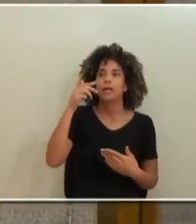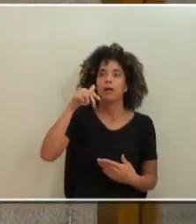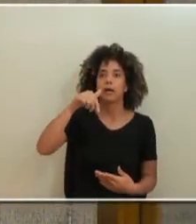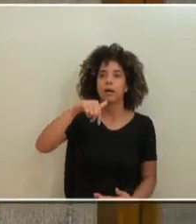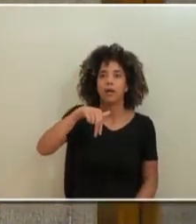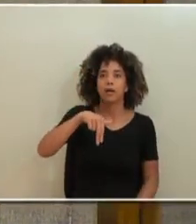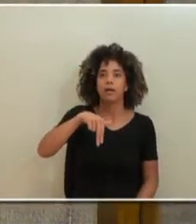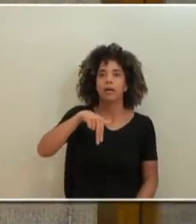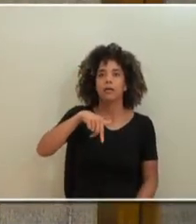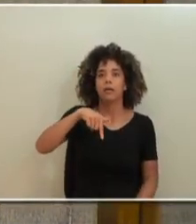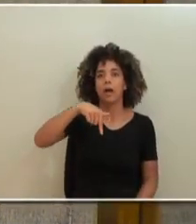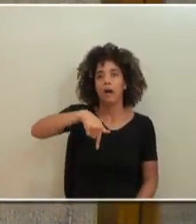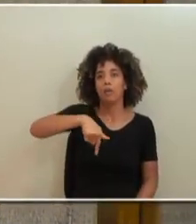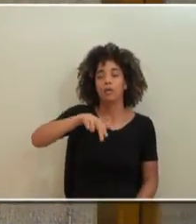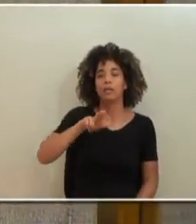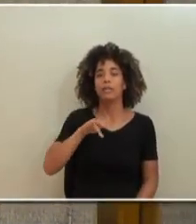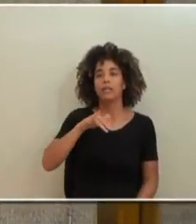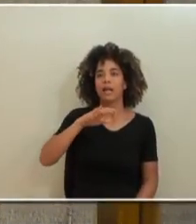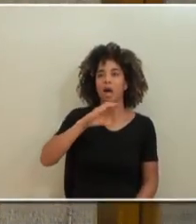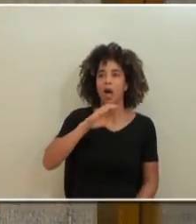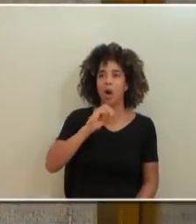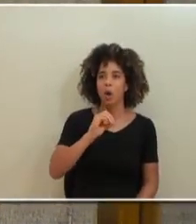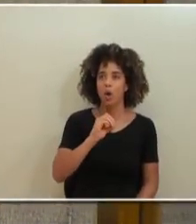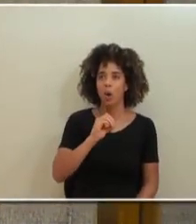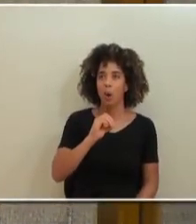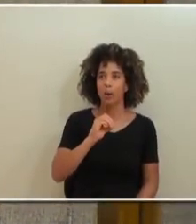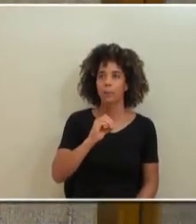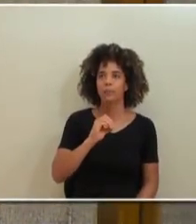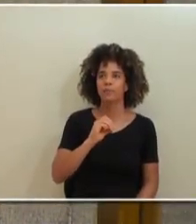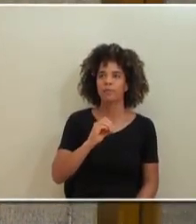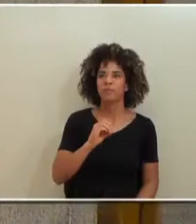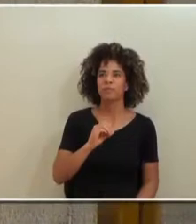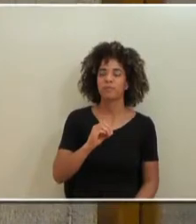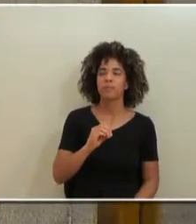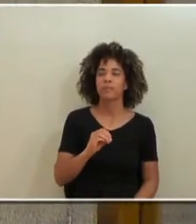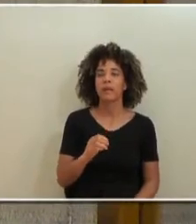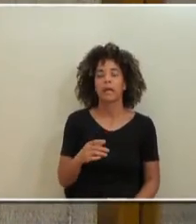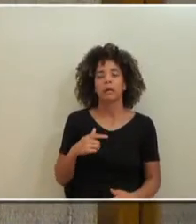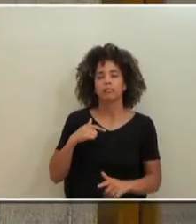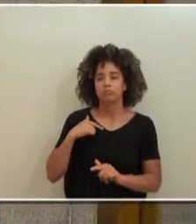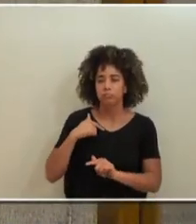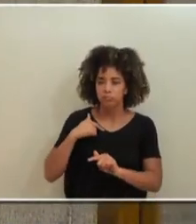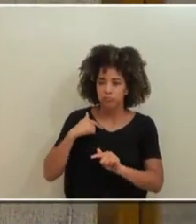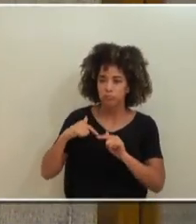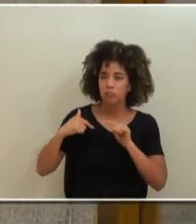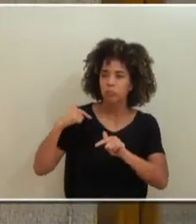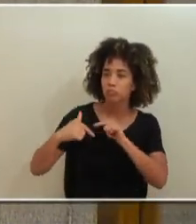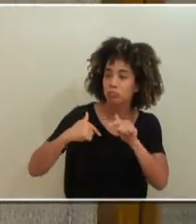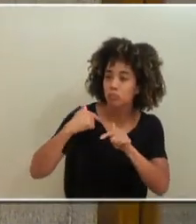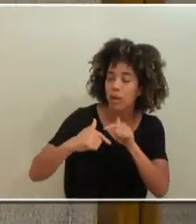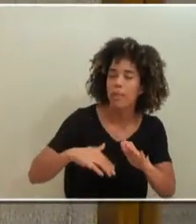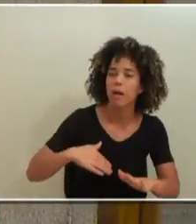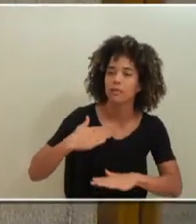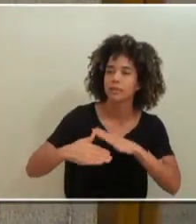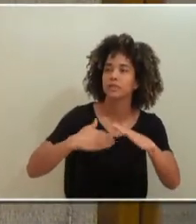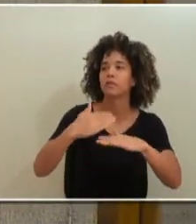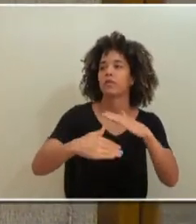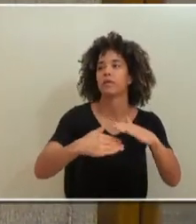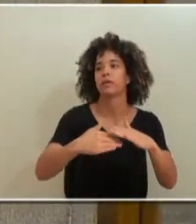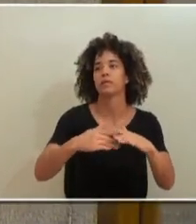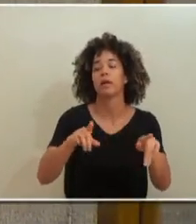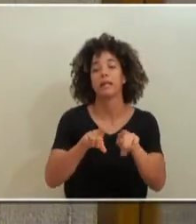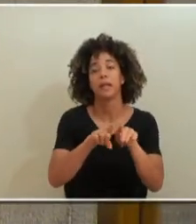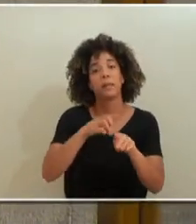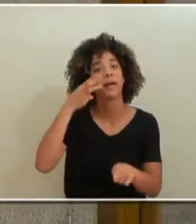ao Kiko, né, todo o trabalho que ele vem desenvolvendo, e também ao Calito, nosso vereador, que também fez